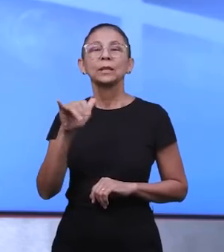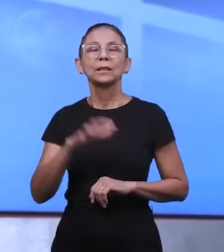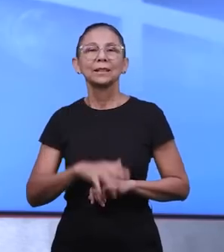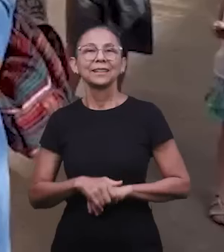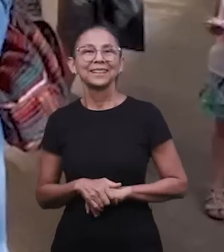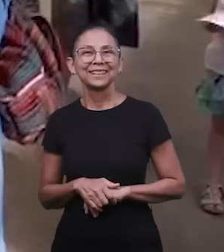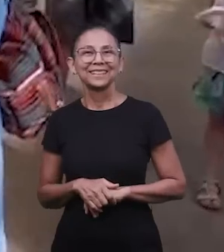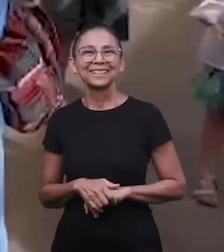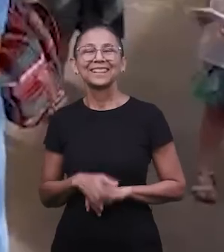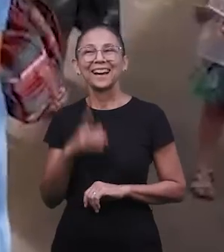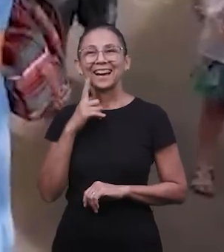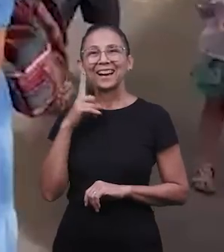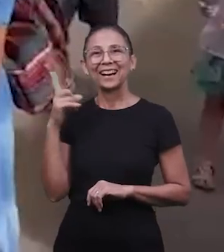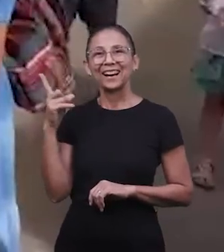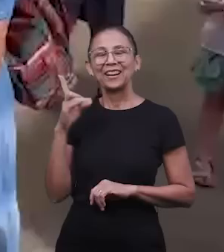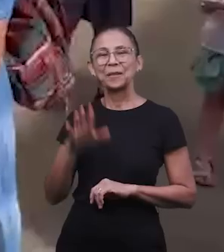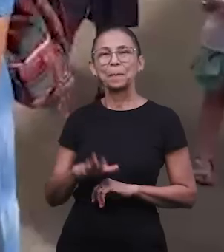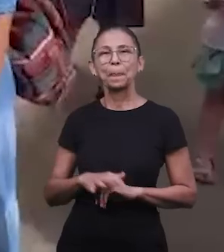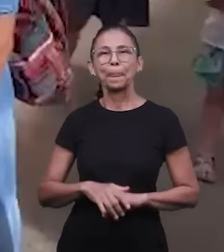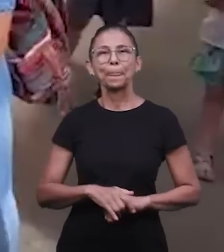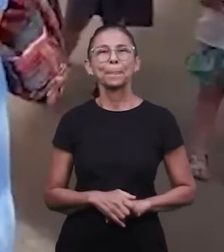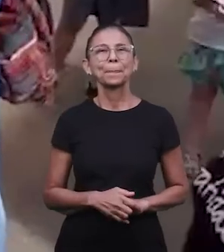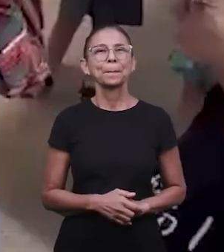Minas Gerais.